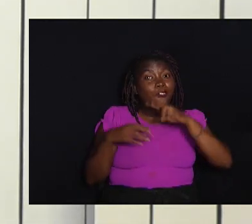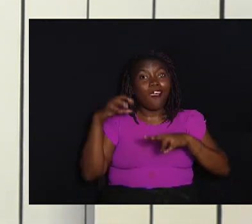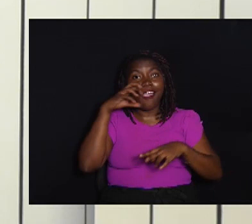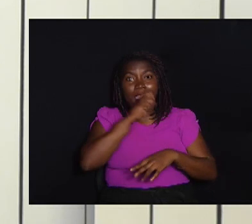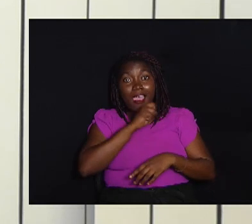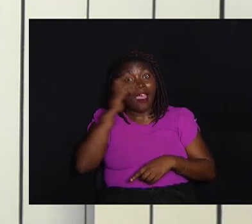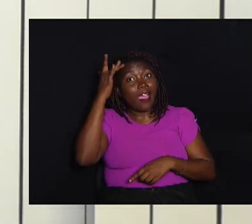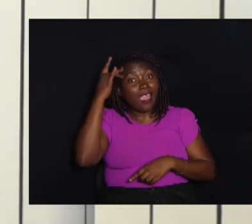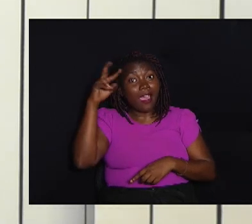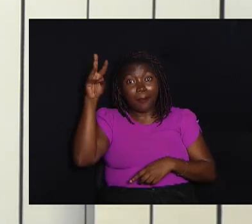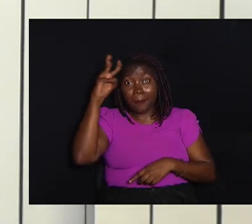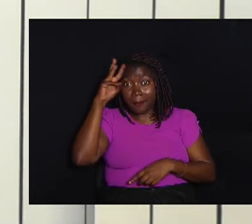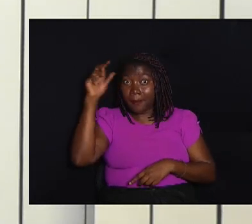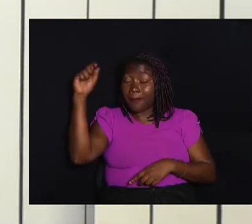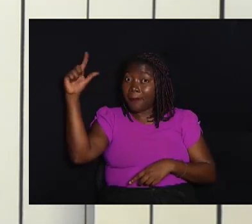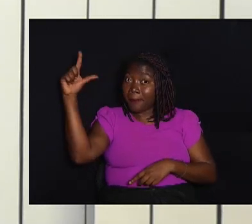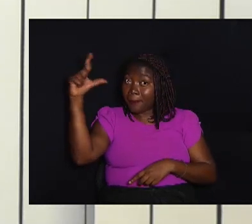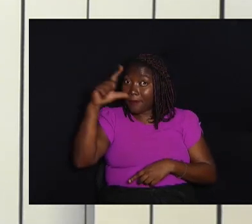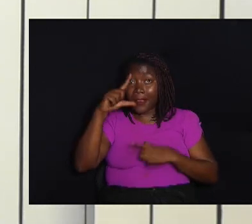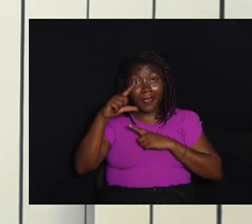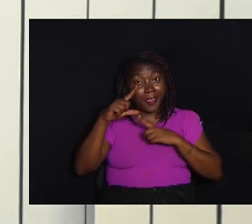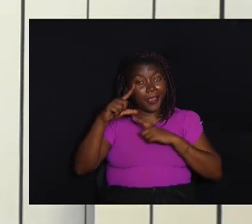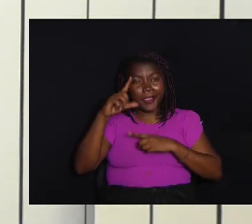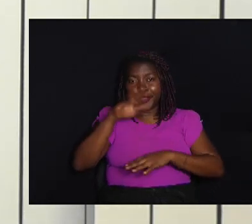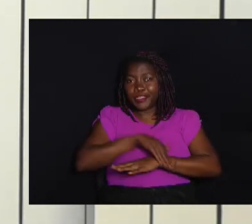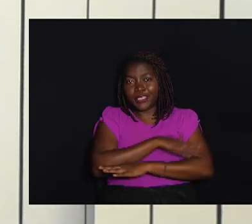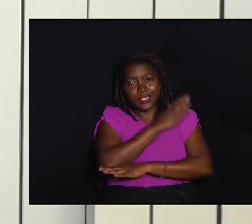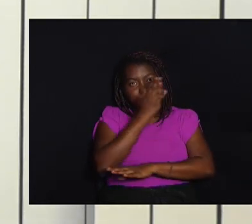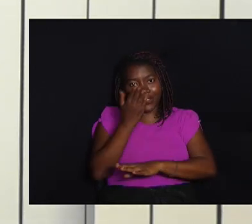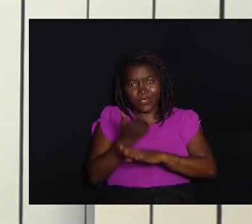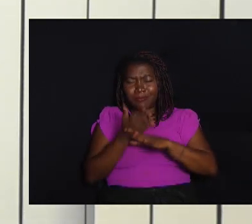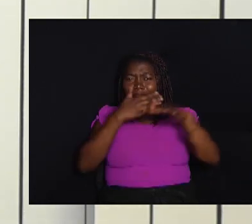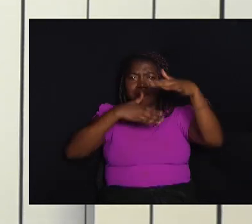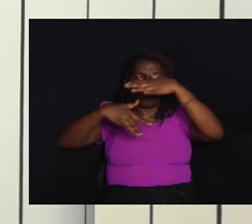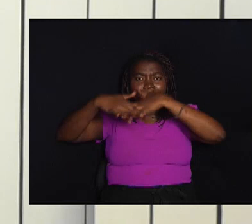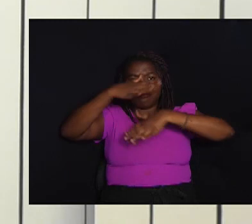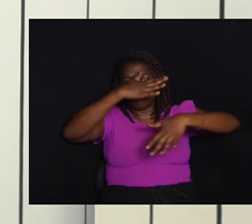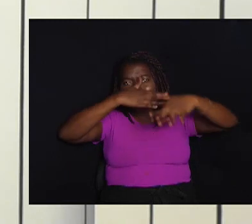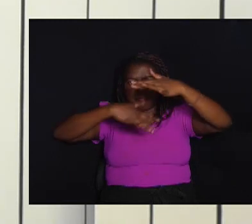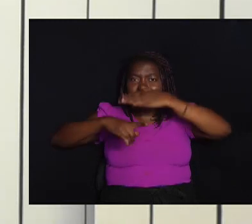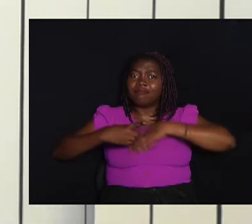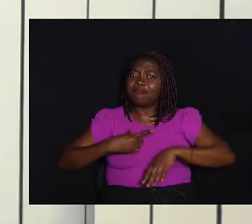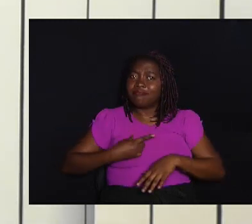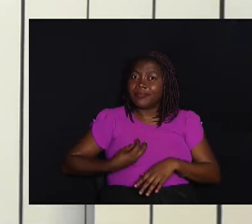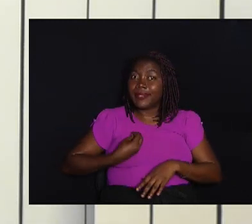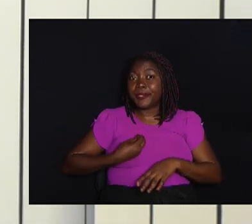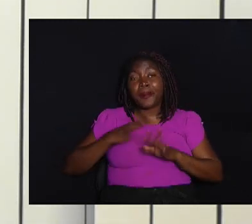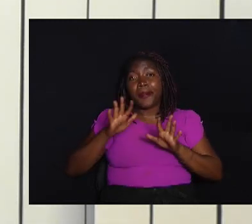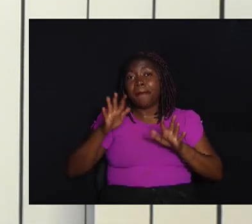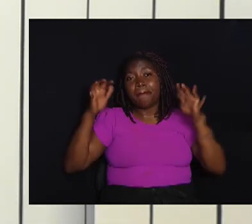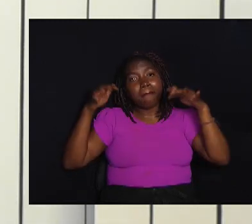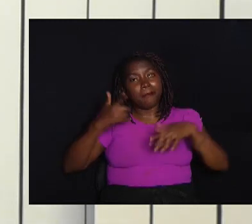amanhã, terça-feira, o sol aparece durante todo o dia, a nebulosidade se faz presente, mas não deve